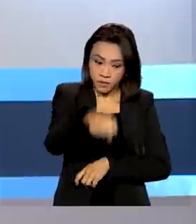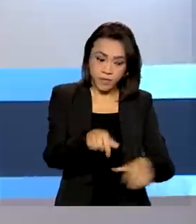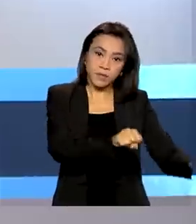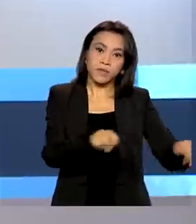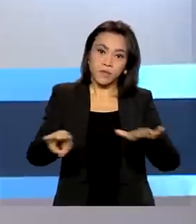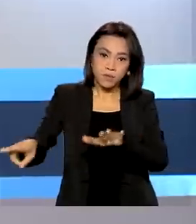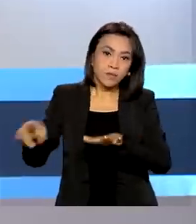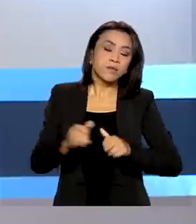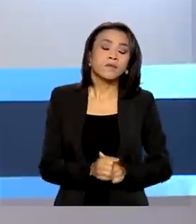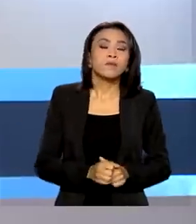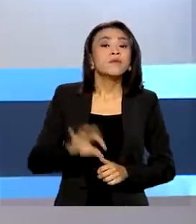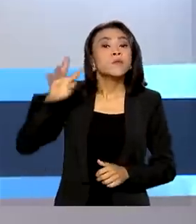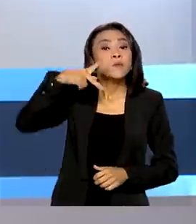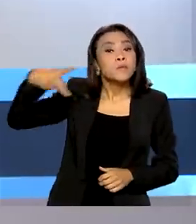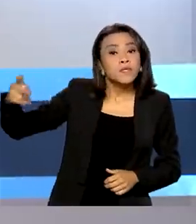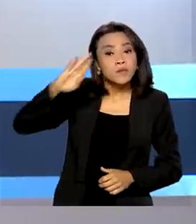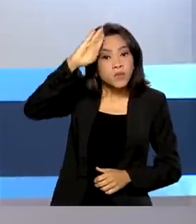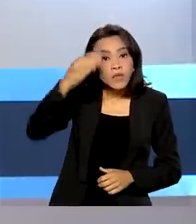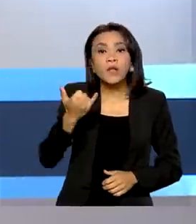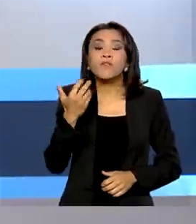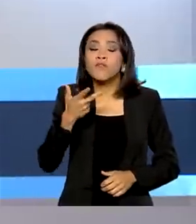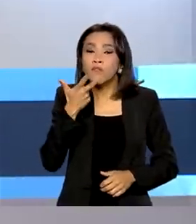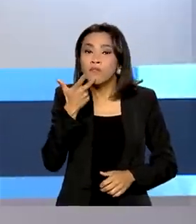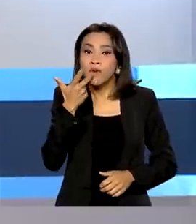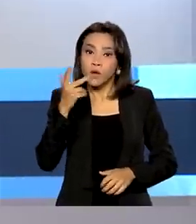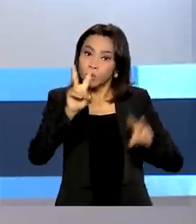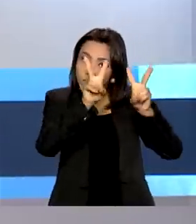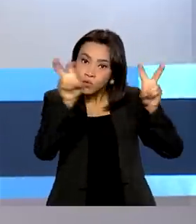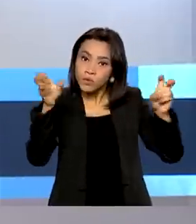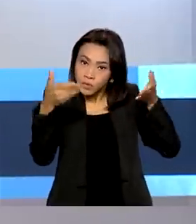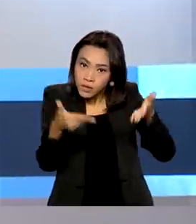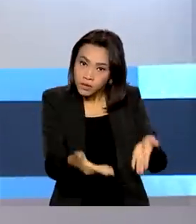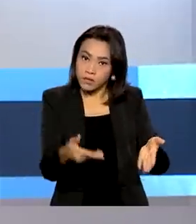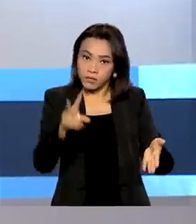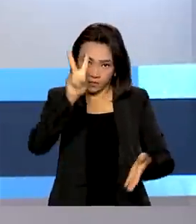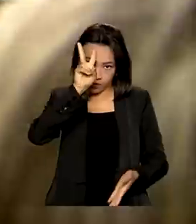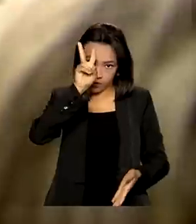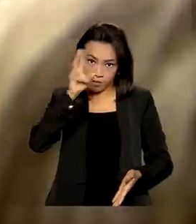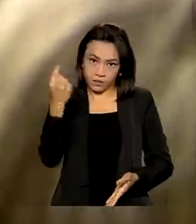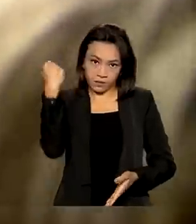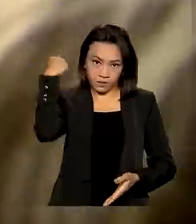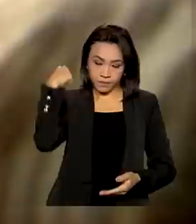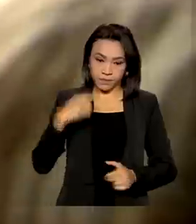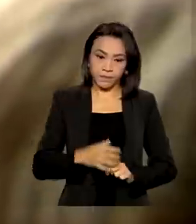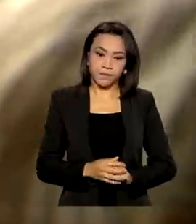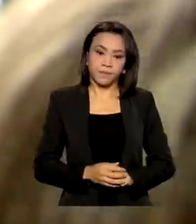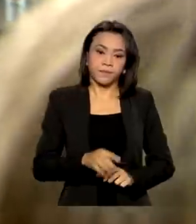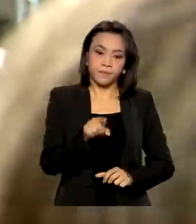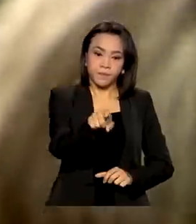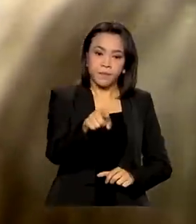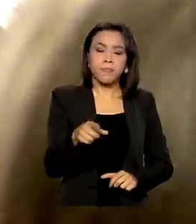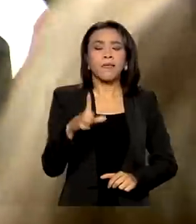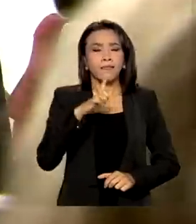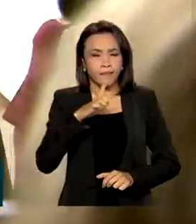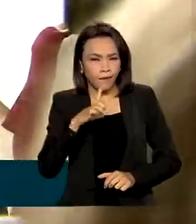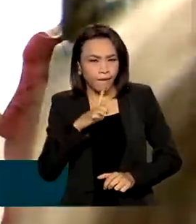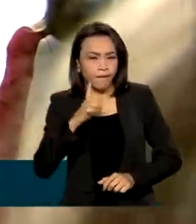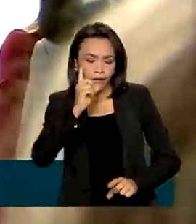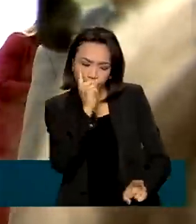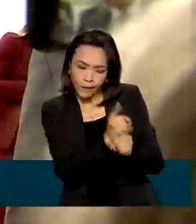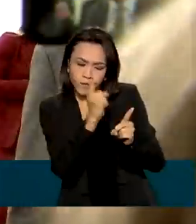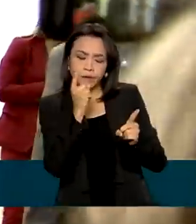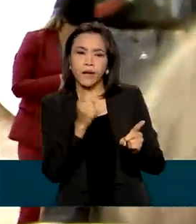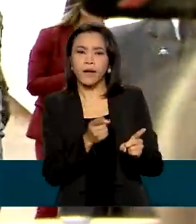semana. O presidente Jair Bolsonaro falou sobre a operação nessa segunda-feira. Tem aparecido indícios, né, no